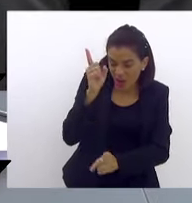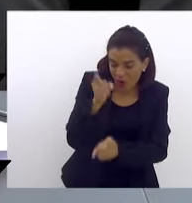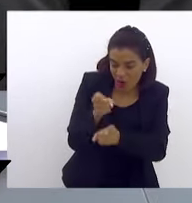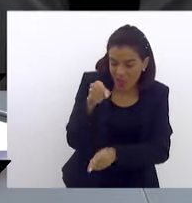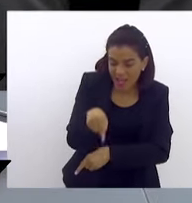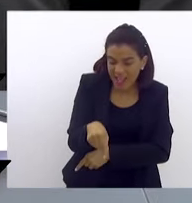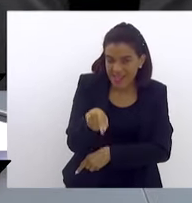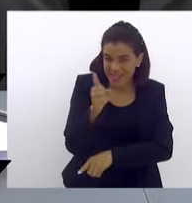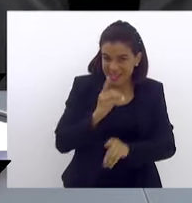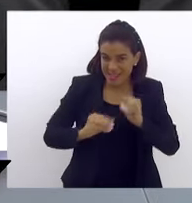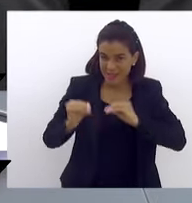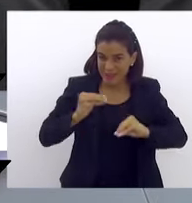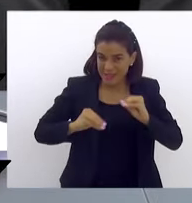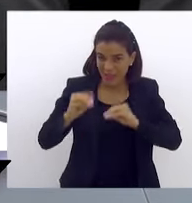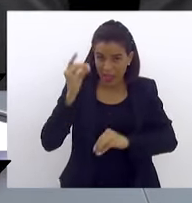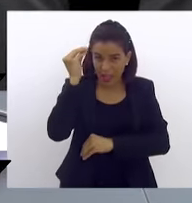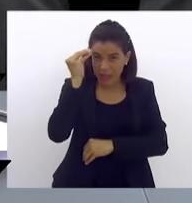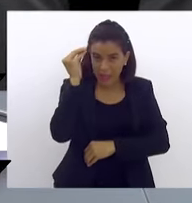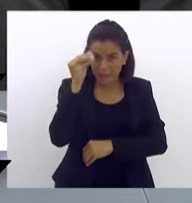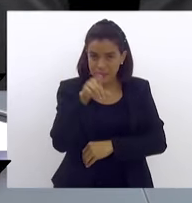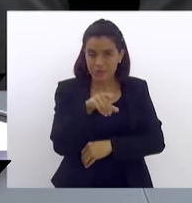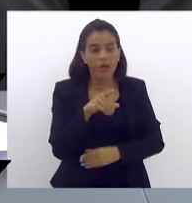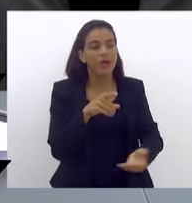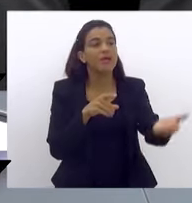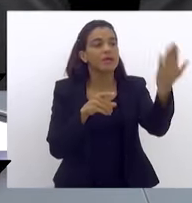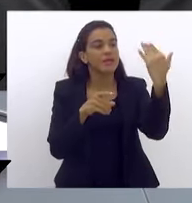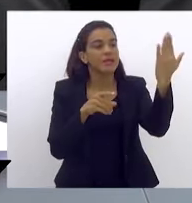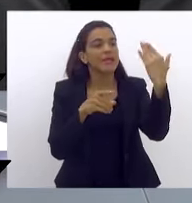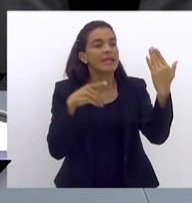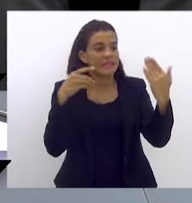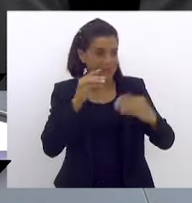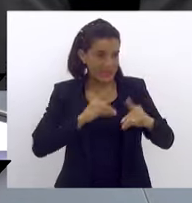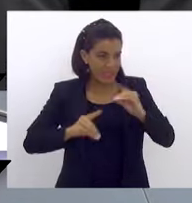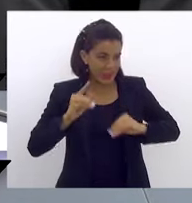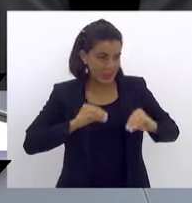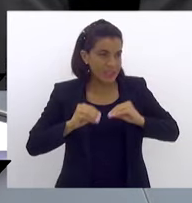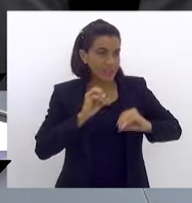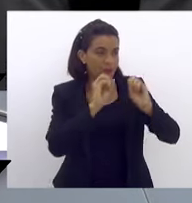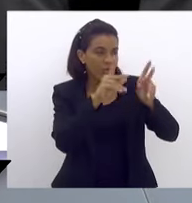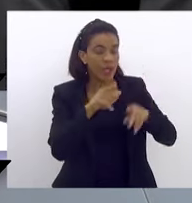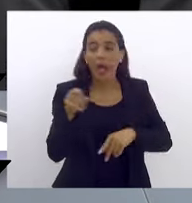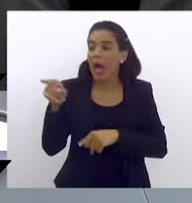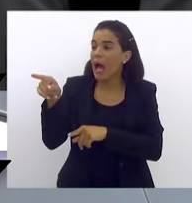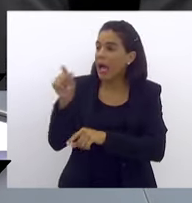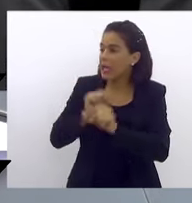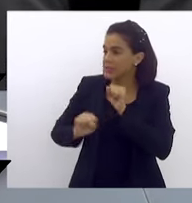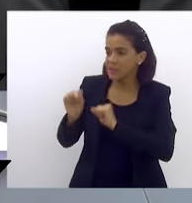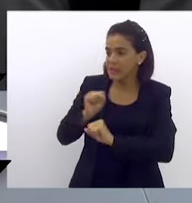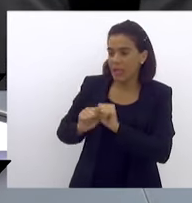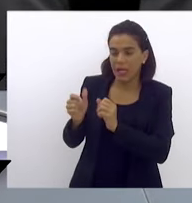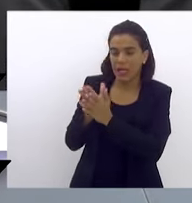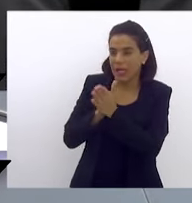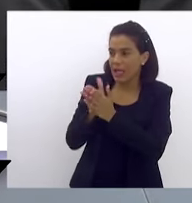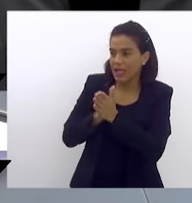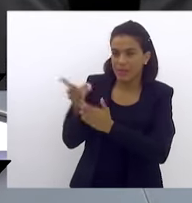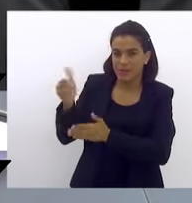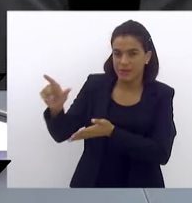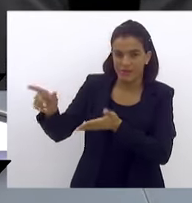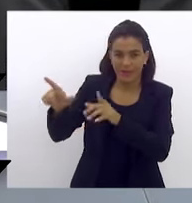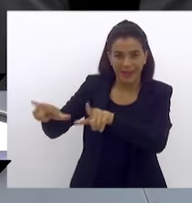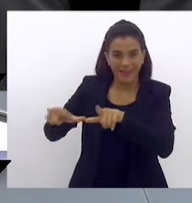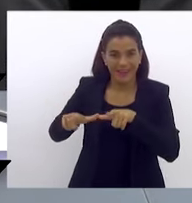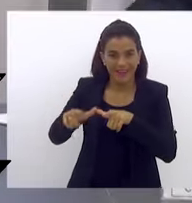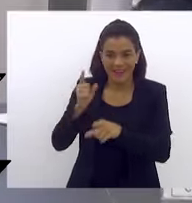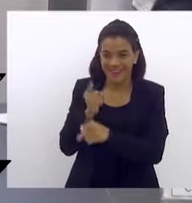psiquiatra que unicamente pode fazer diagnóstico de depressão se não for depressão não faz o diagnóstico eu eu tenho dúvida ainda